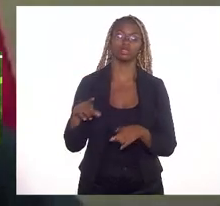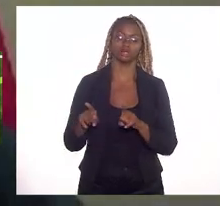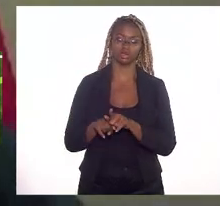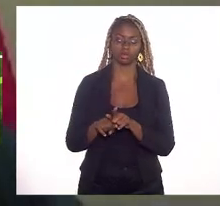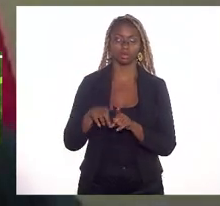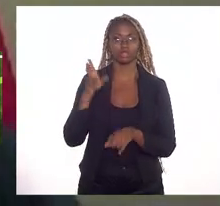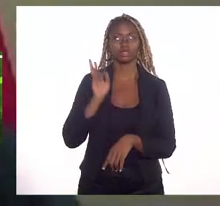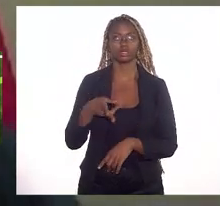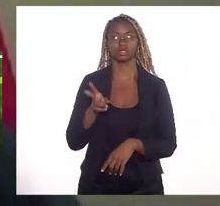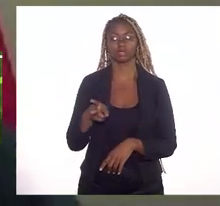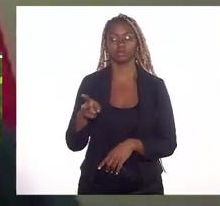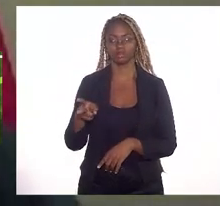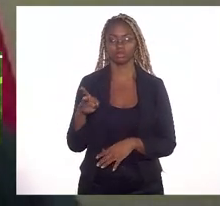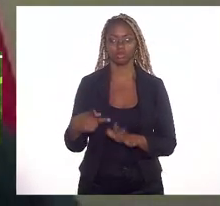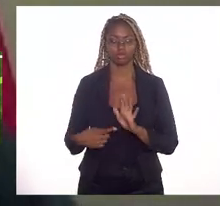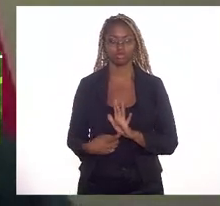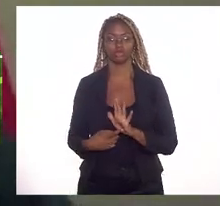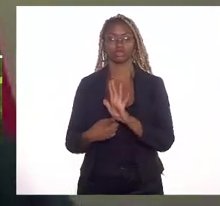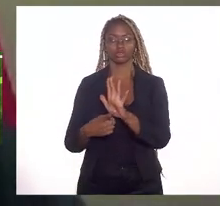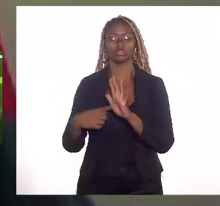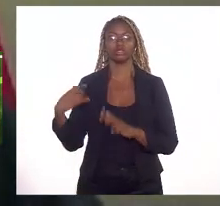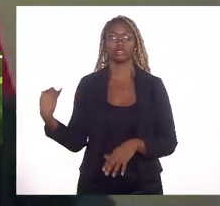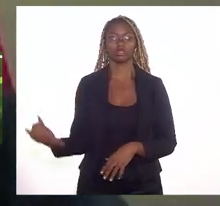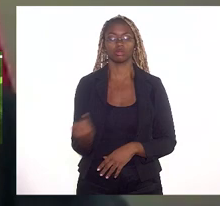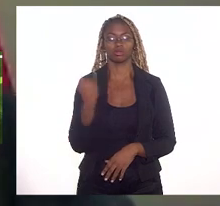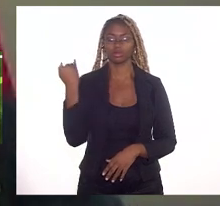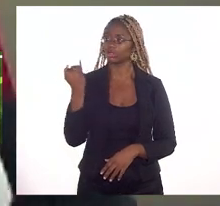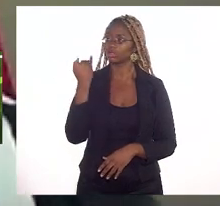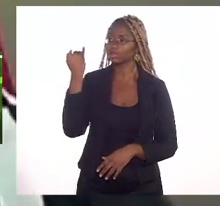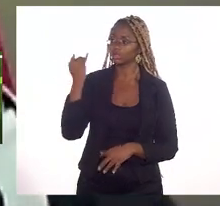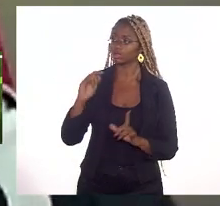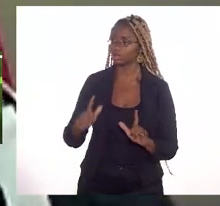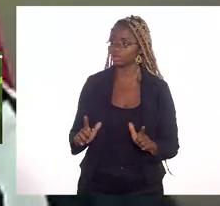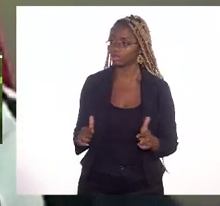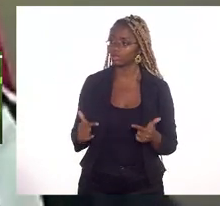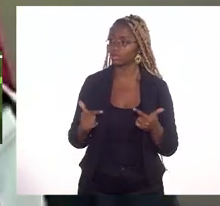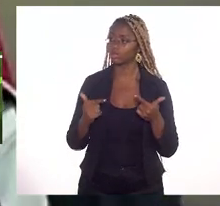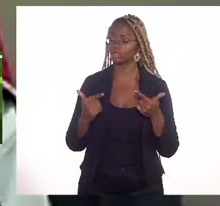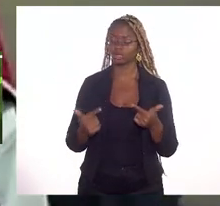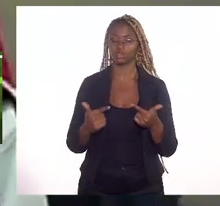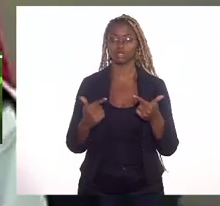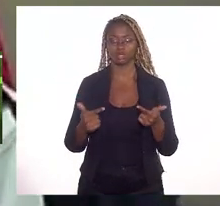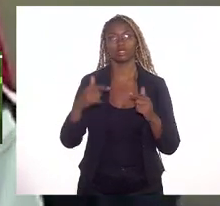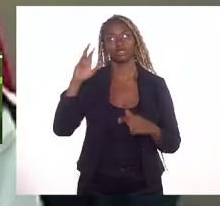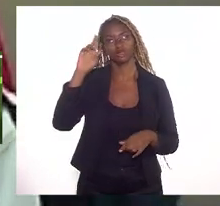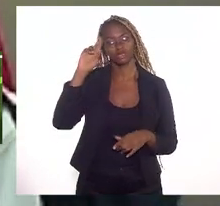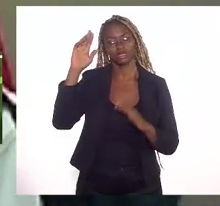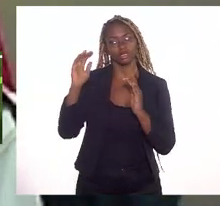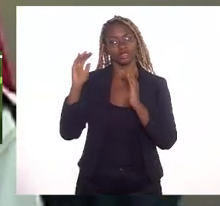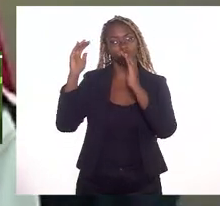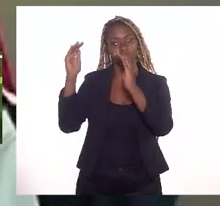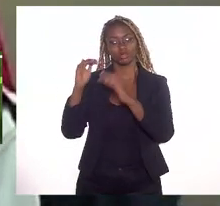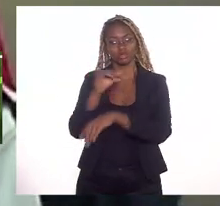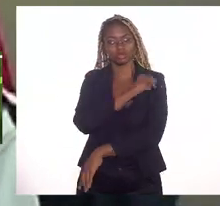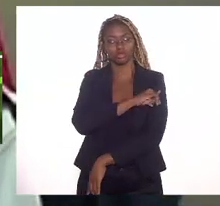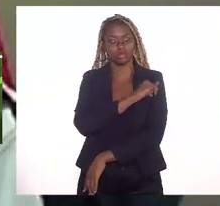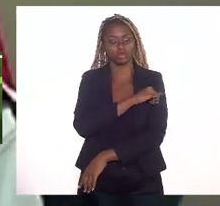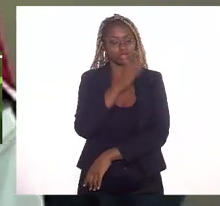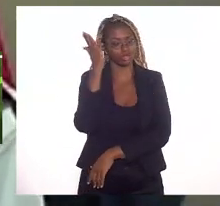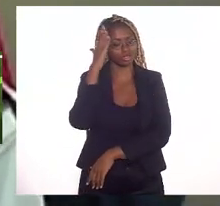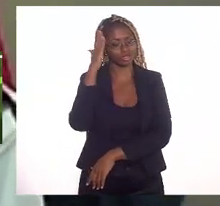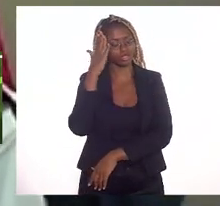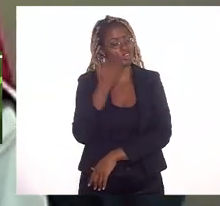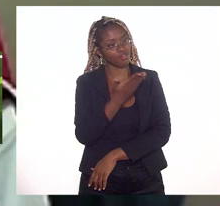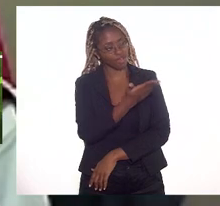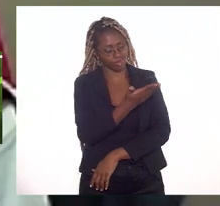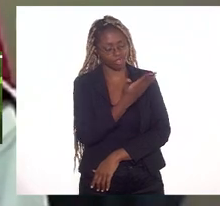sempre relevando aqui a importância da ação da superintendência do Rio. Eu tenho certeza, doutor Luiz Fernando, que o senhor vai ser o nosso